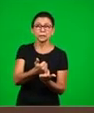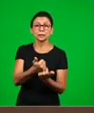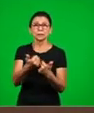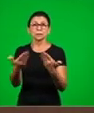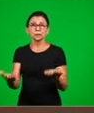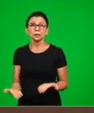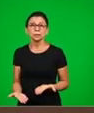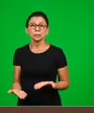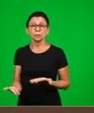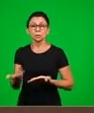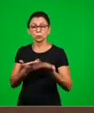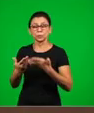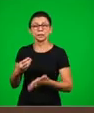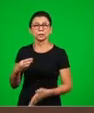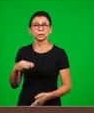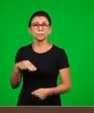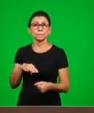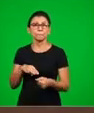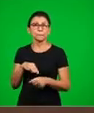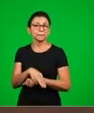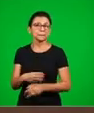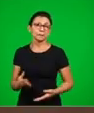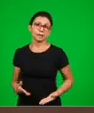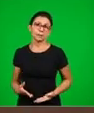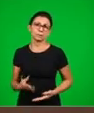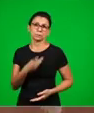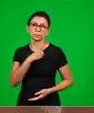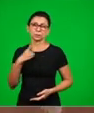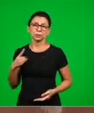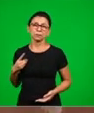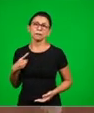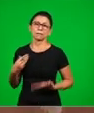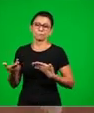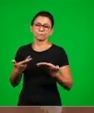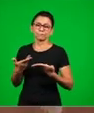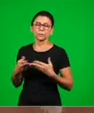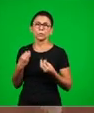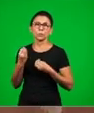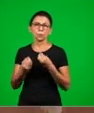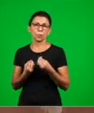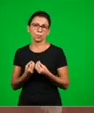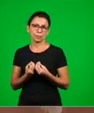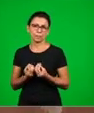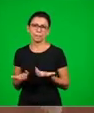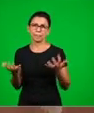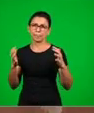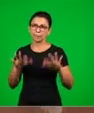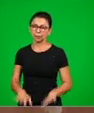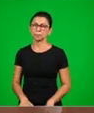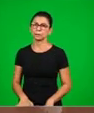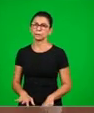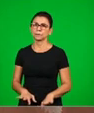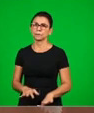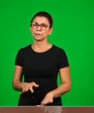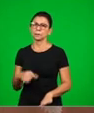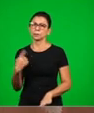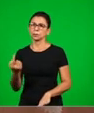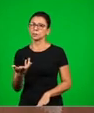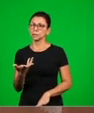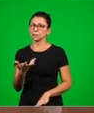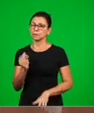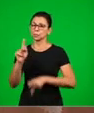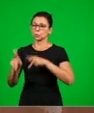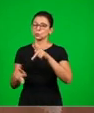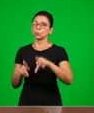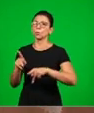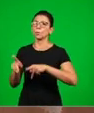conta de diaconatos. Isso não pode acontecer. Não pode. Nós queremos um povo novo assim, não quer dizer